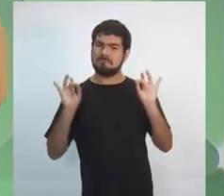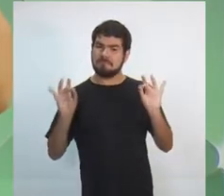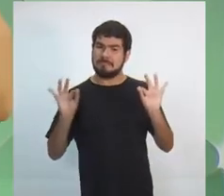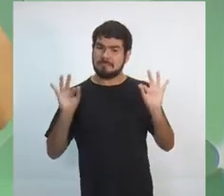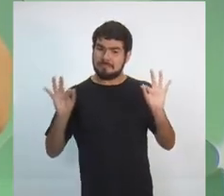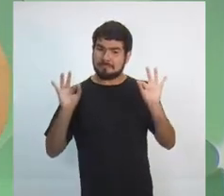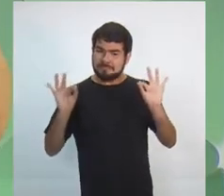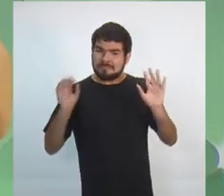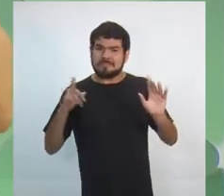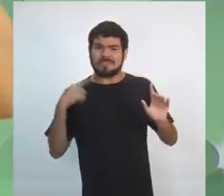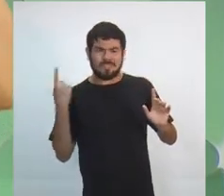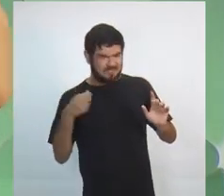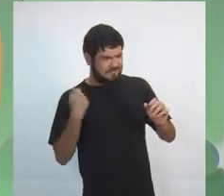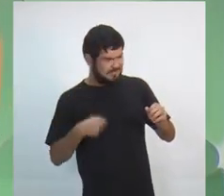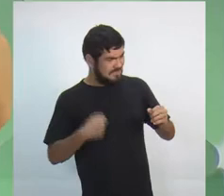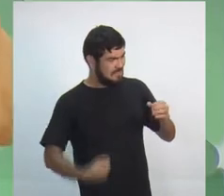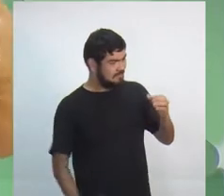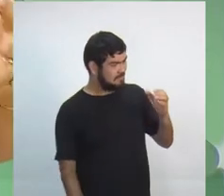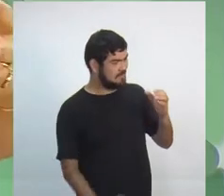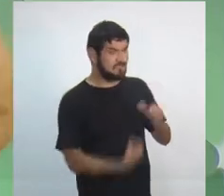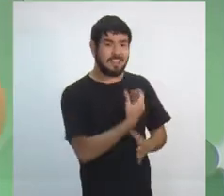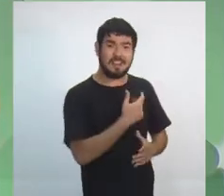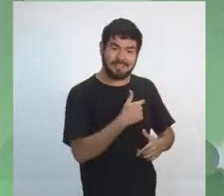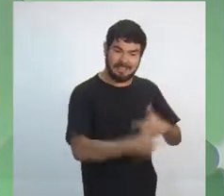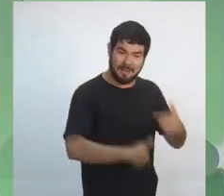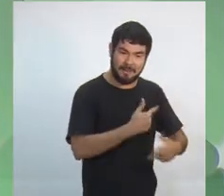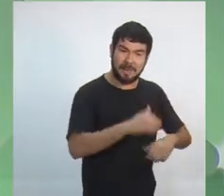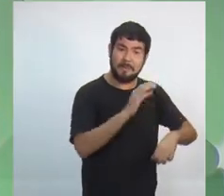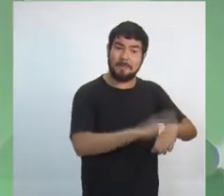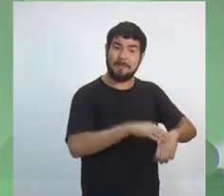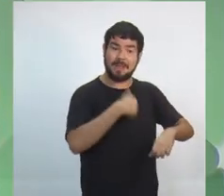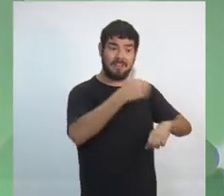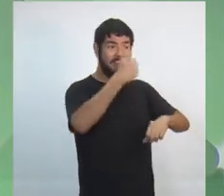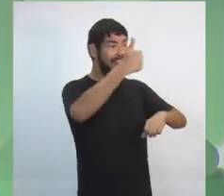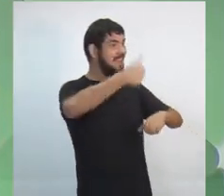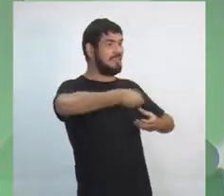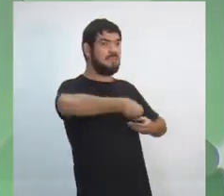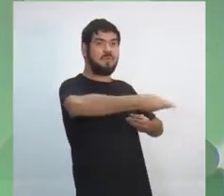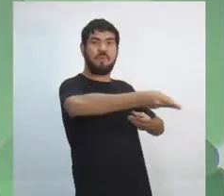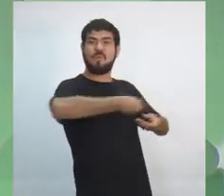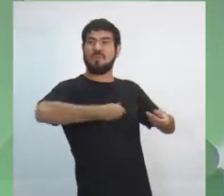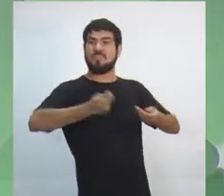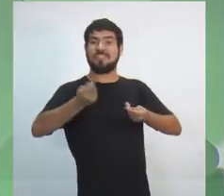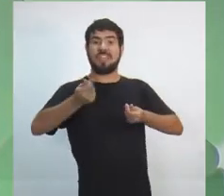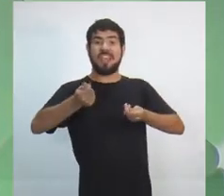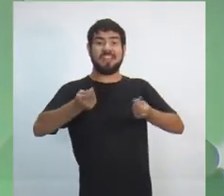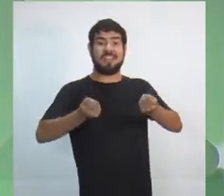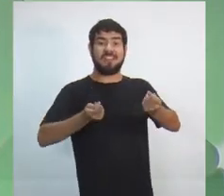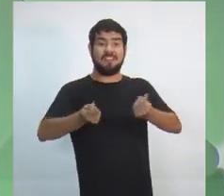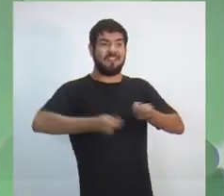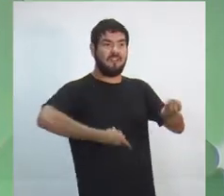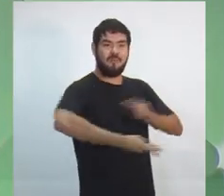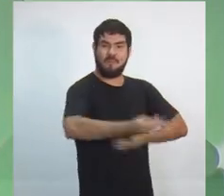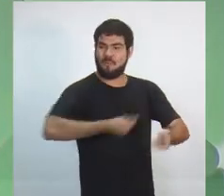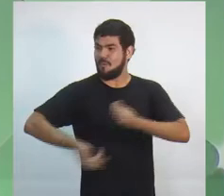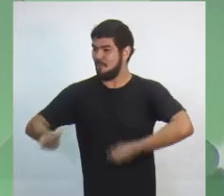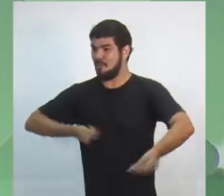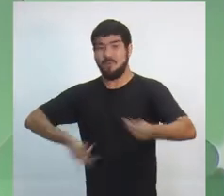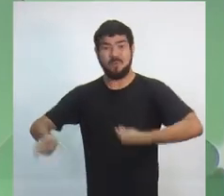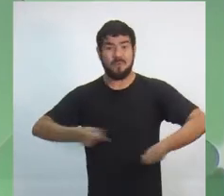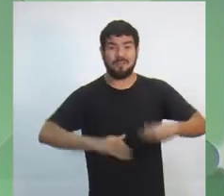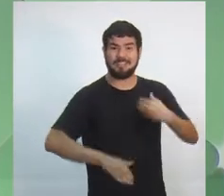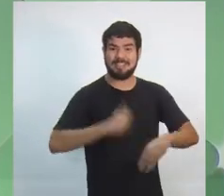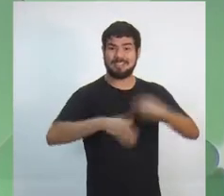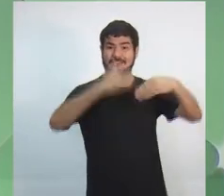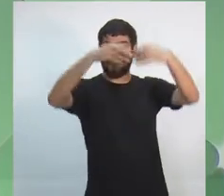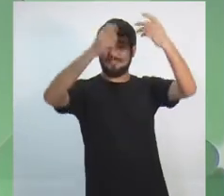para melhorar a distribuição de renda no nosso estado. Nós precisamos melhorar o desenvolvimento